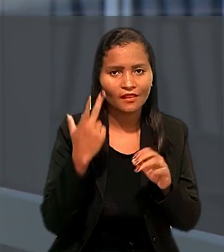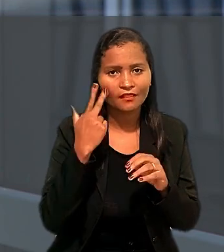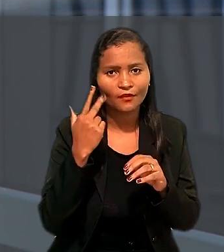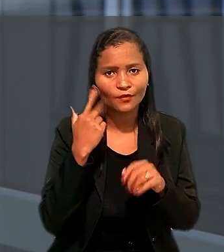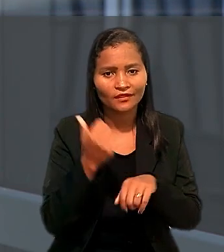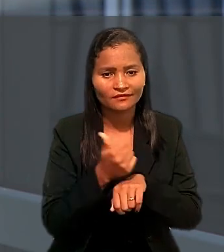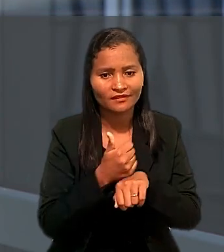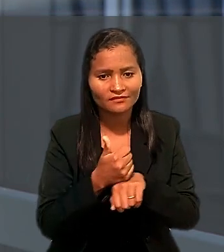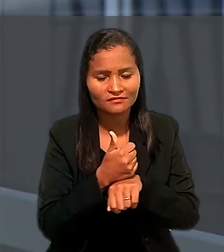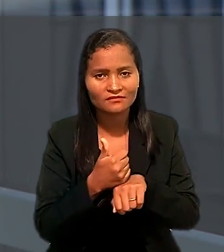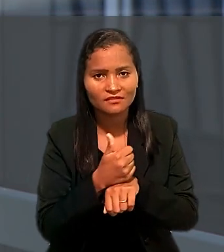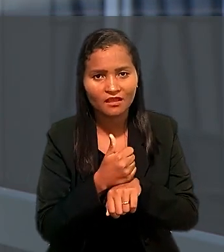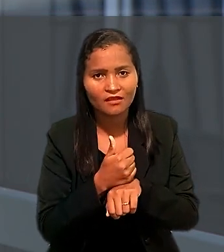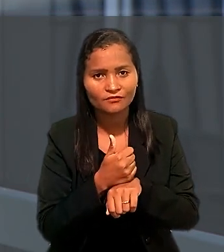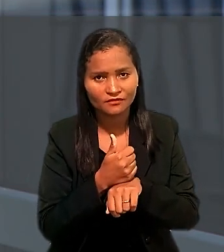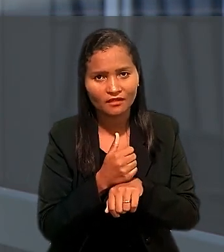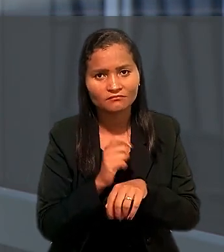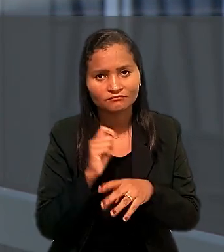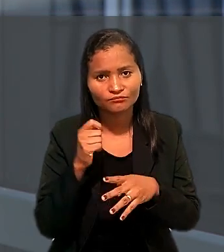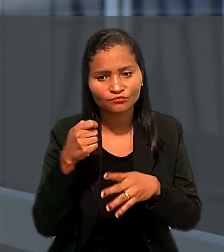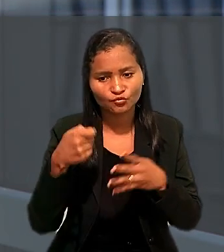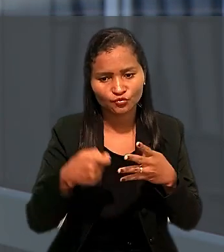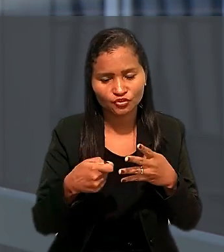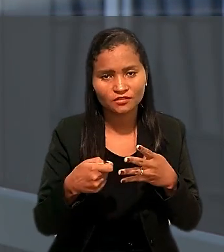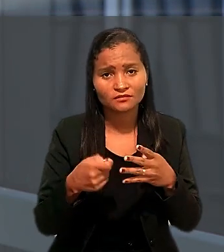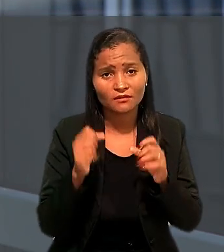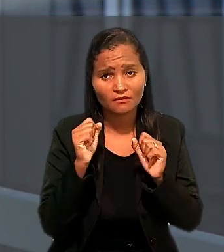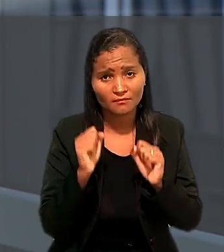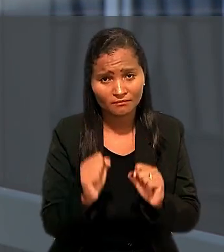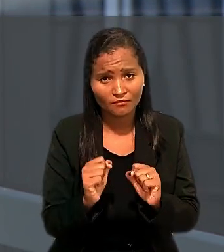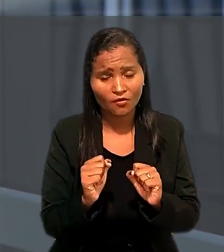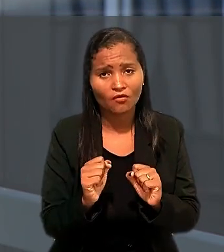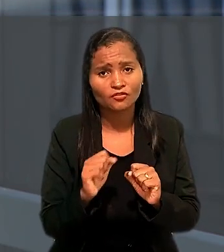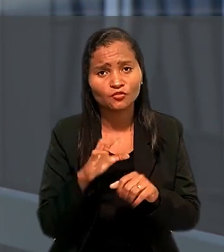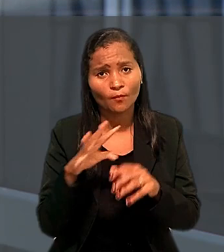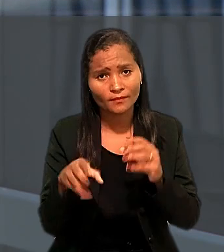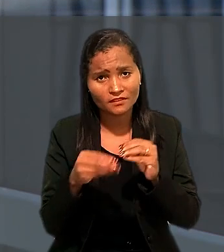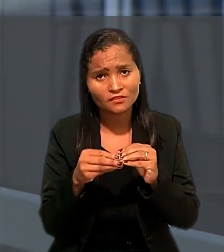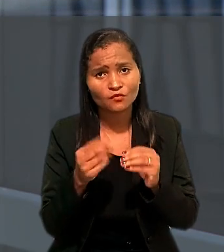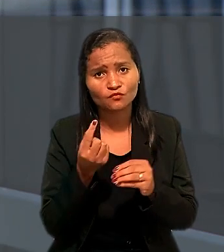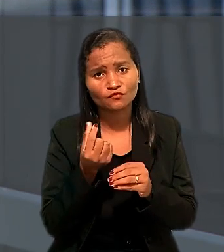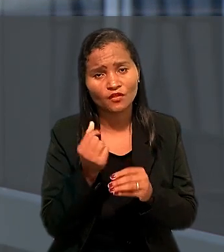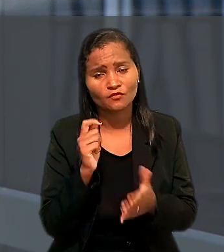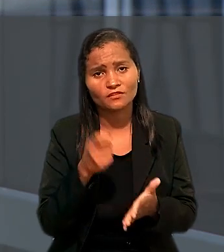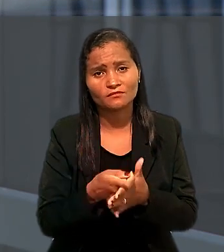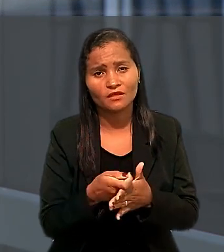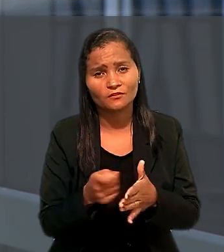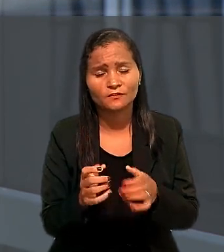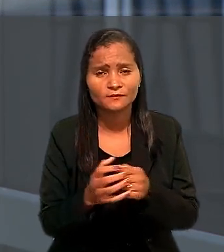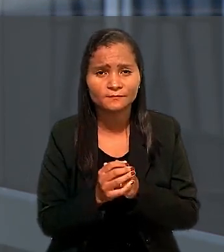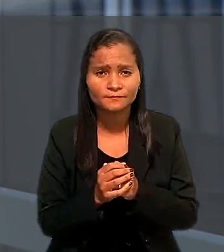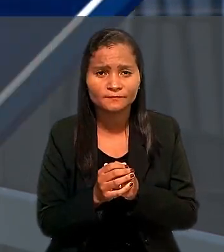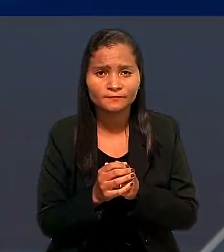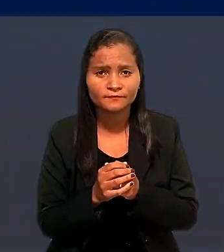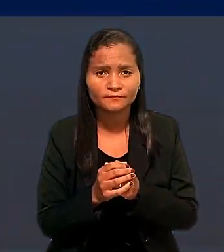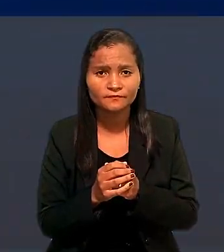natureza desses cargos, por força de decisão judicial, pode implicar a compensação dos valores pagos.